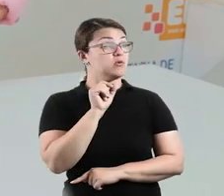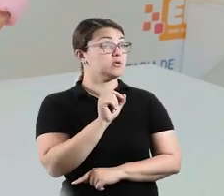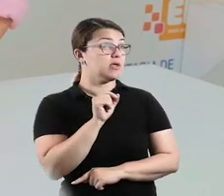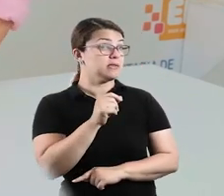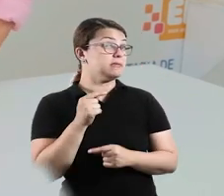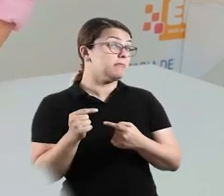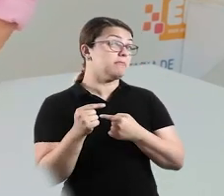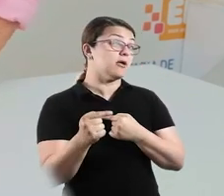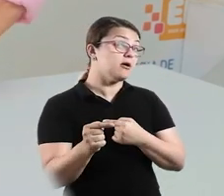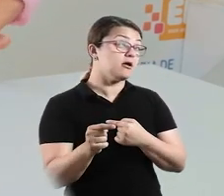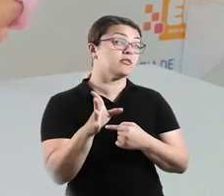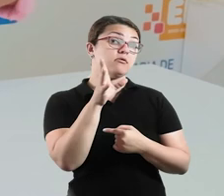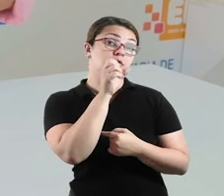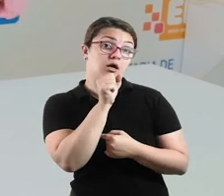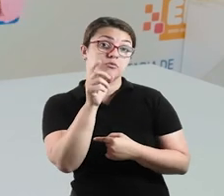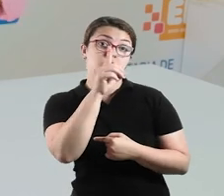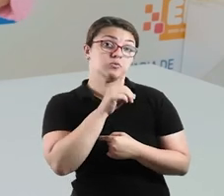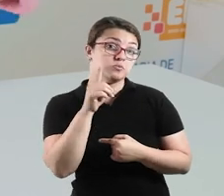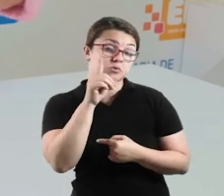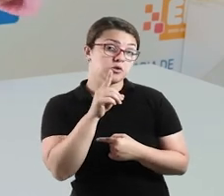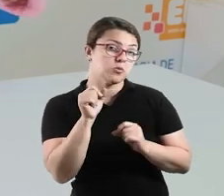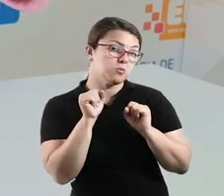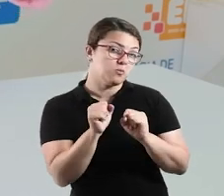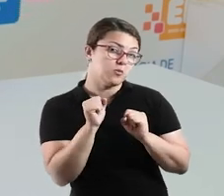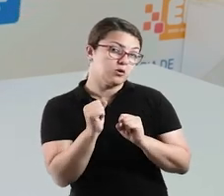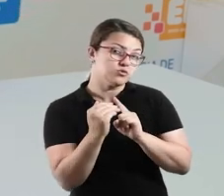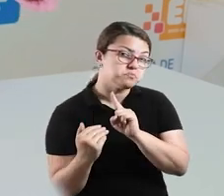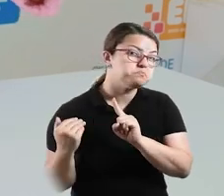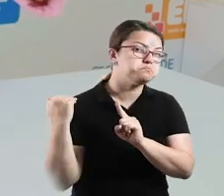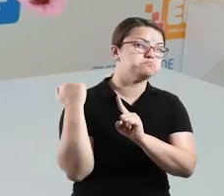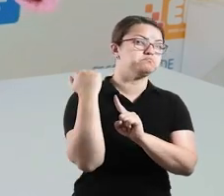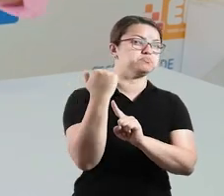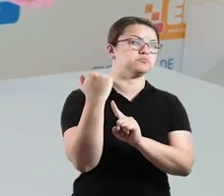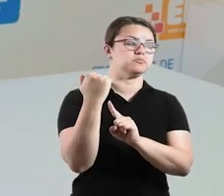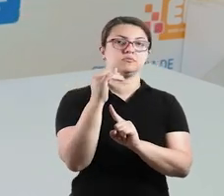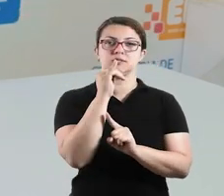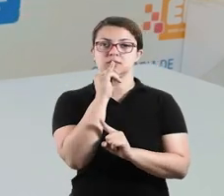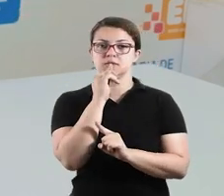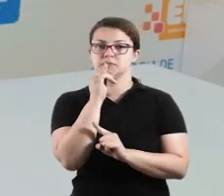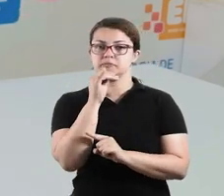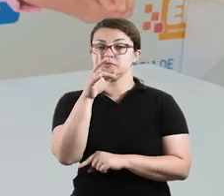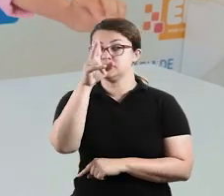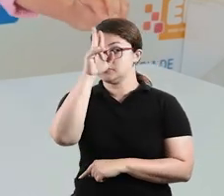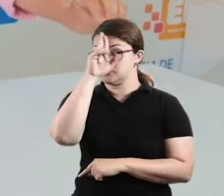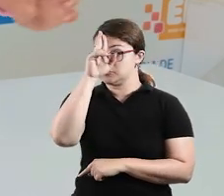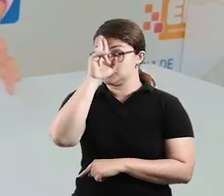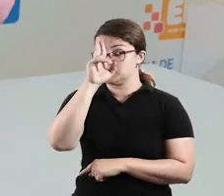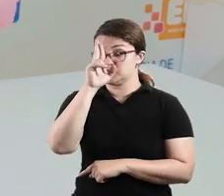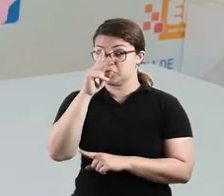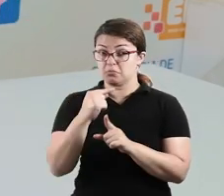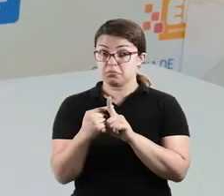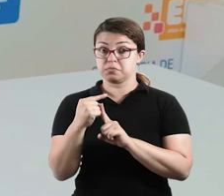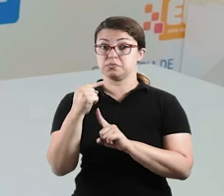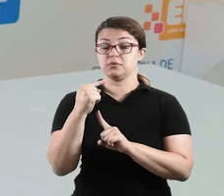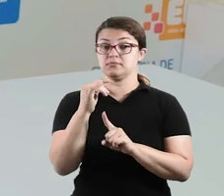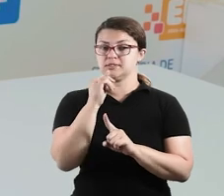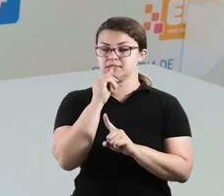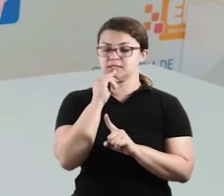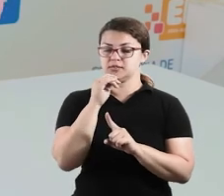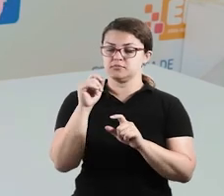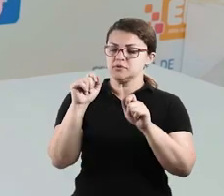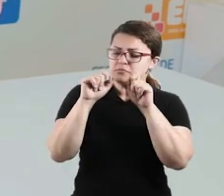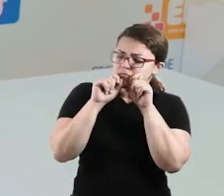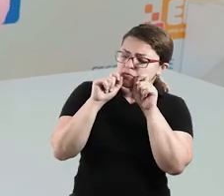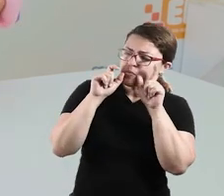para o final de semana, a temperatura pode chegar a tanto, ao meio-dia, por exemplo. Ou seja, você acorda